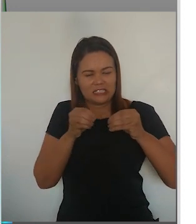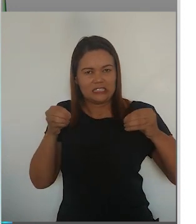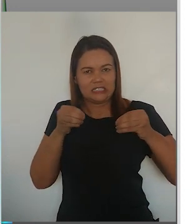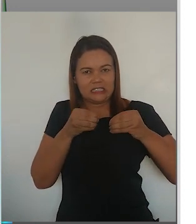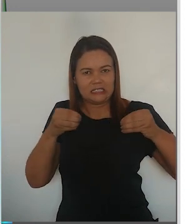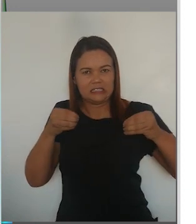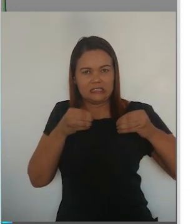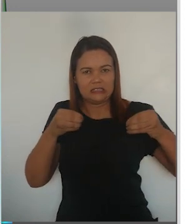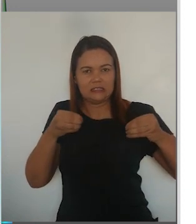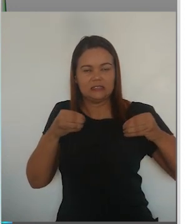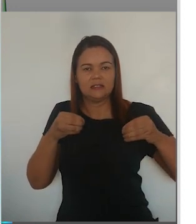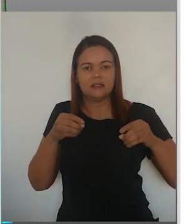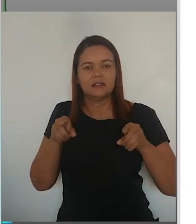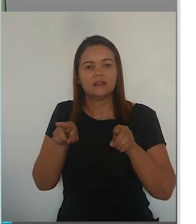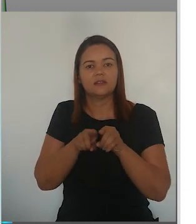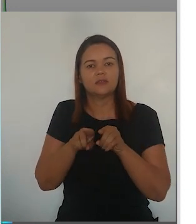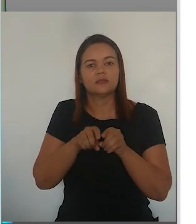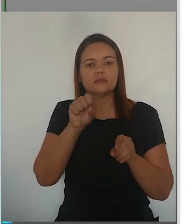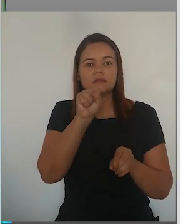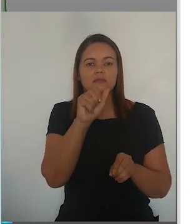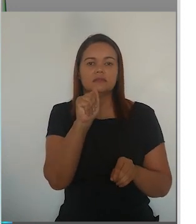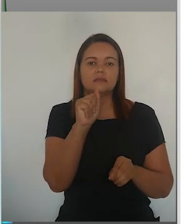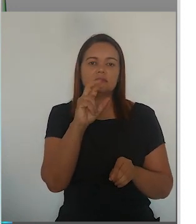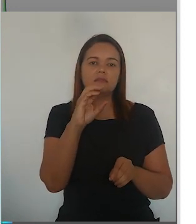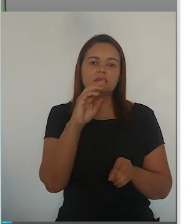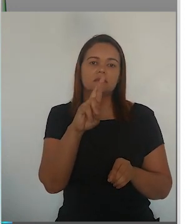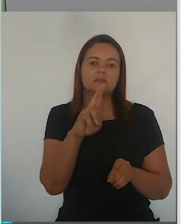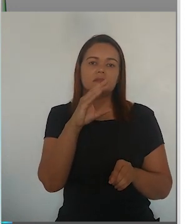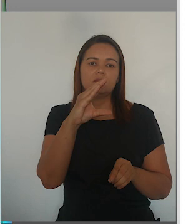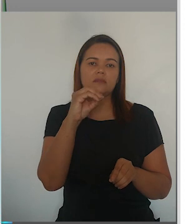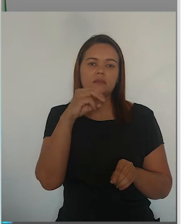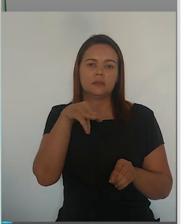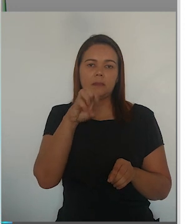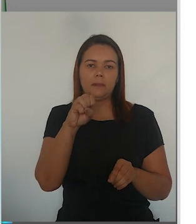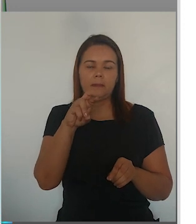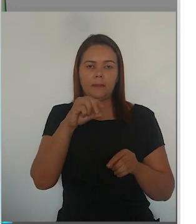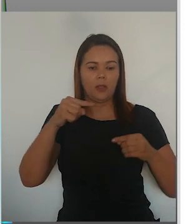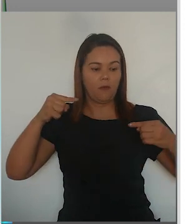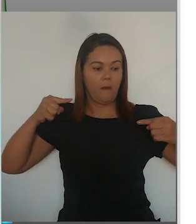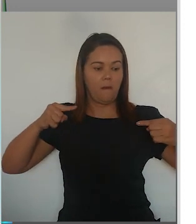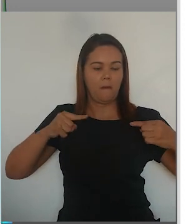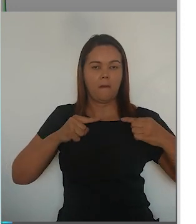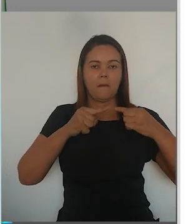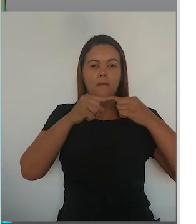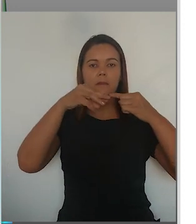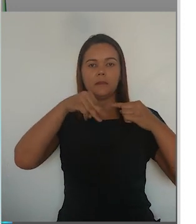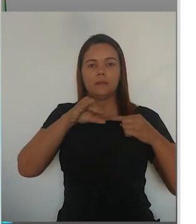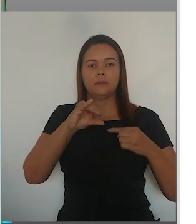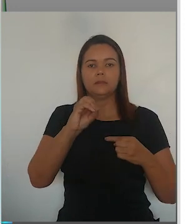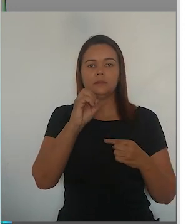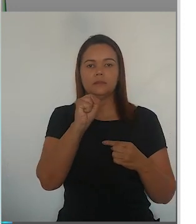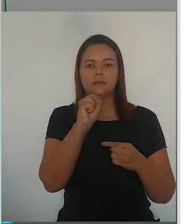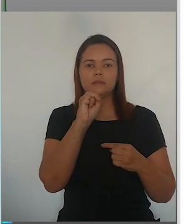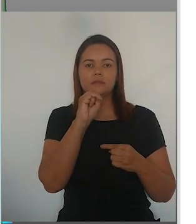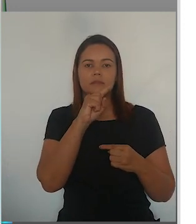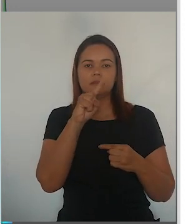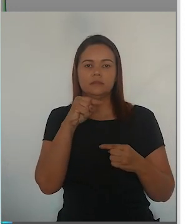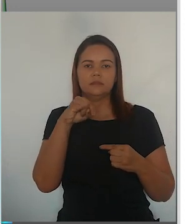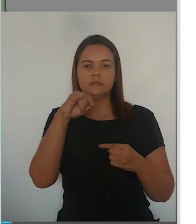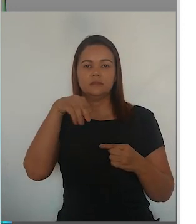até a linha M e confere a elasticidade e tensão do